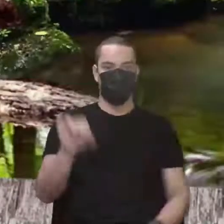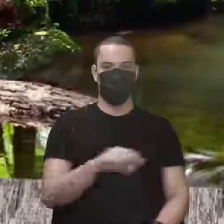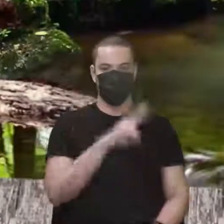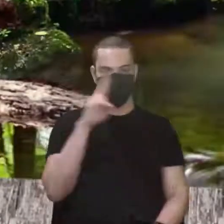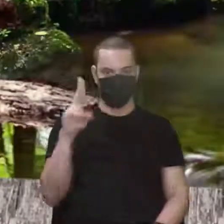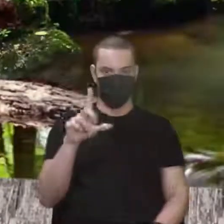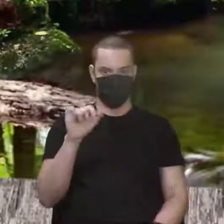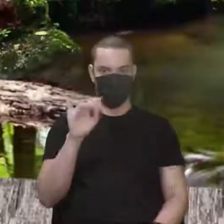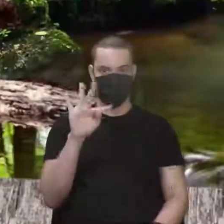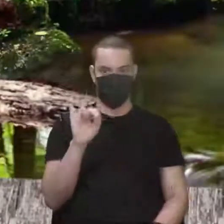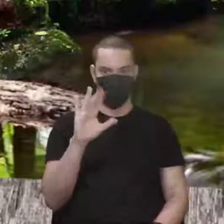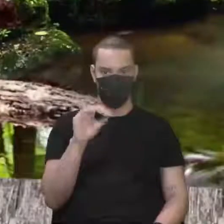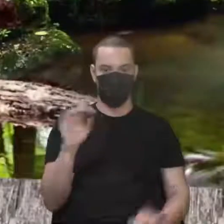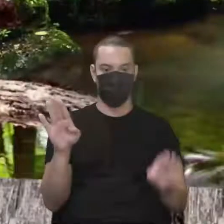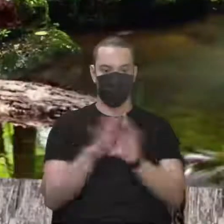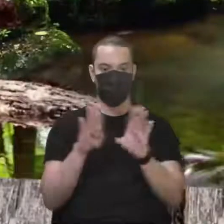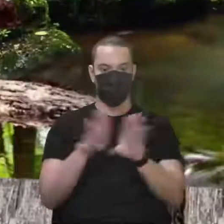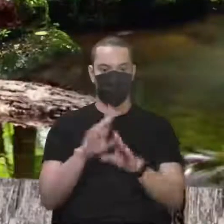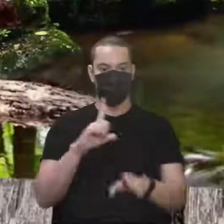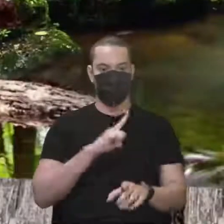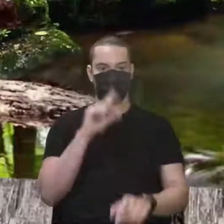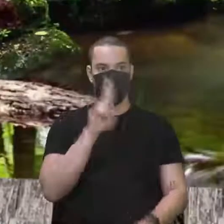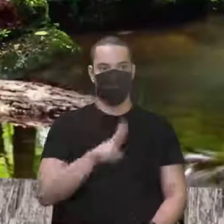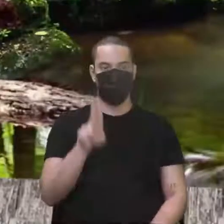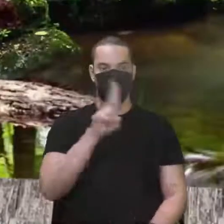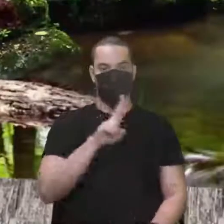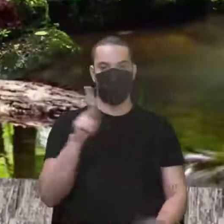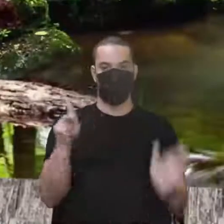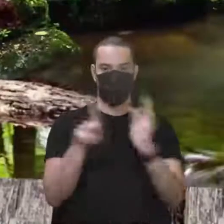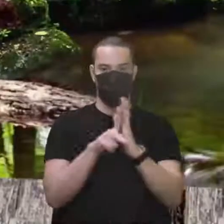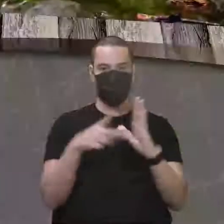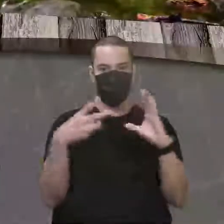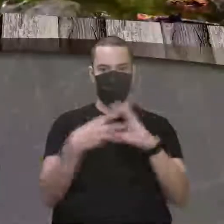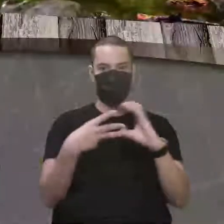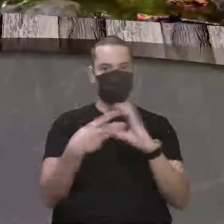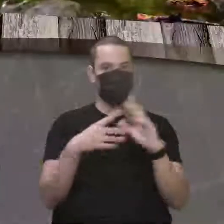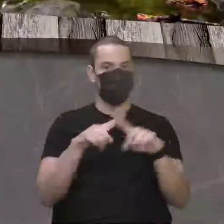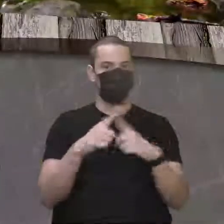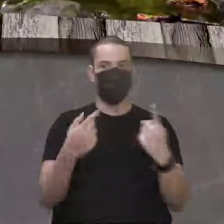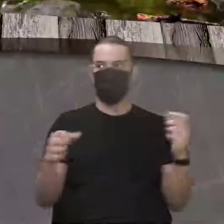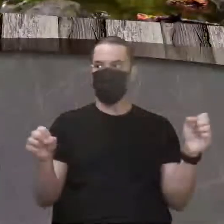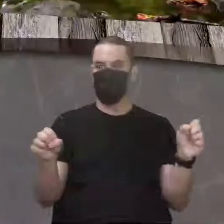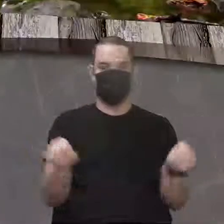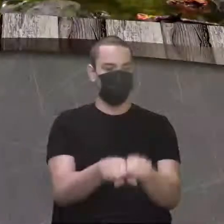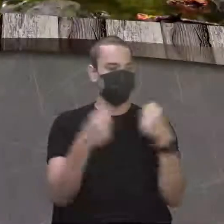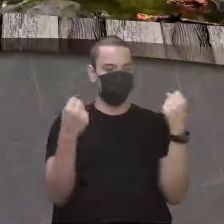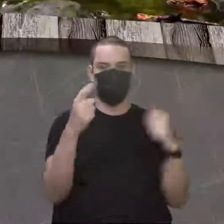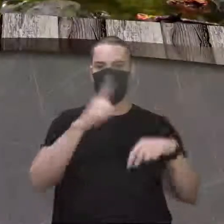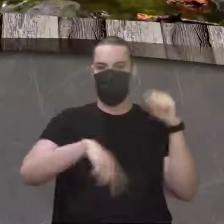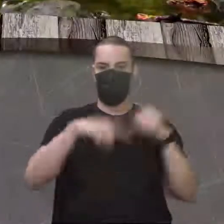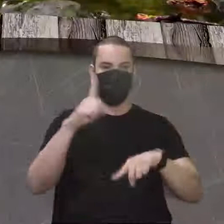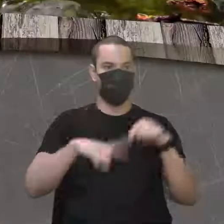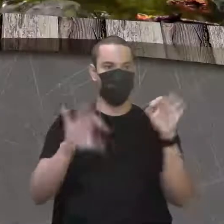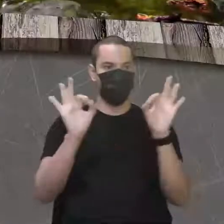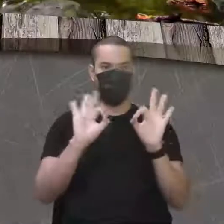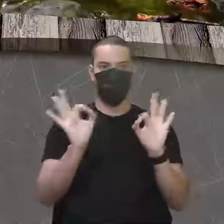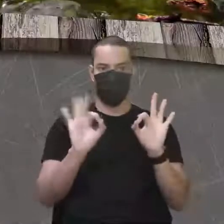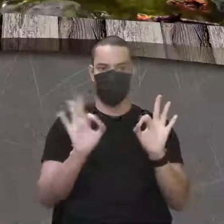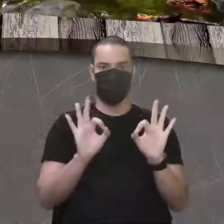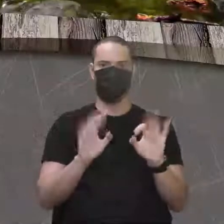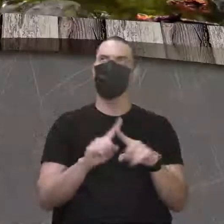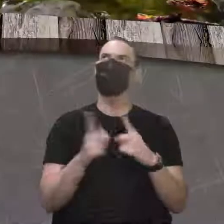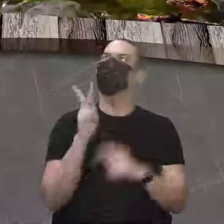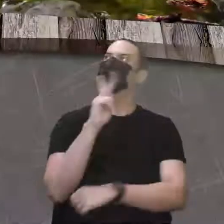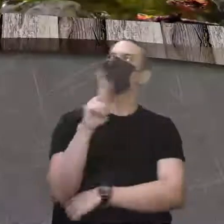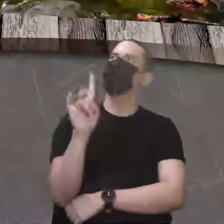ciclo lítico, onde você vai ter a lise também dessa célula, mas você não tem a destruição do material genético dessa bactéria.